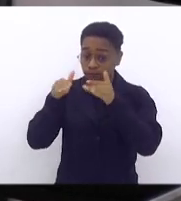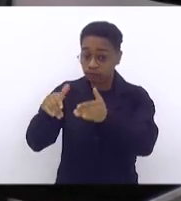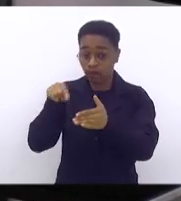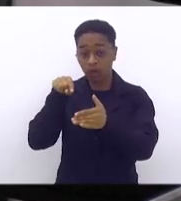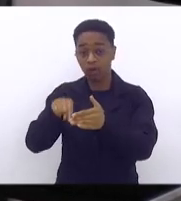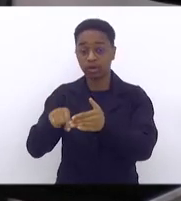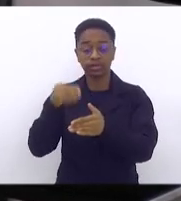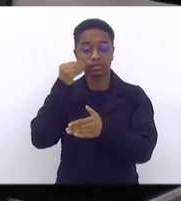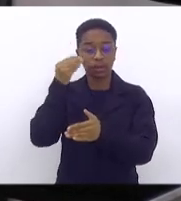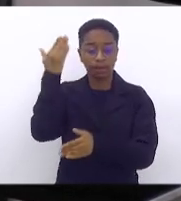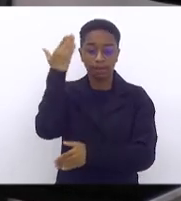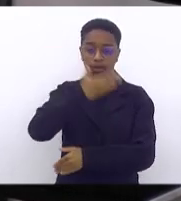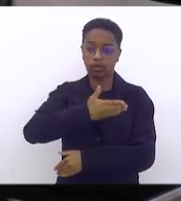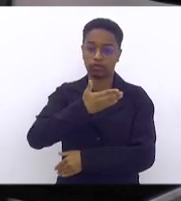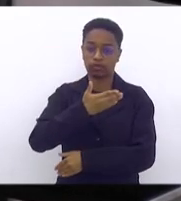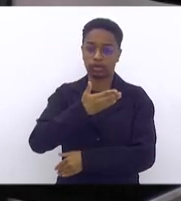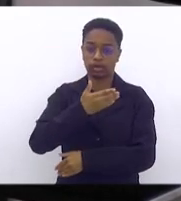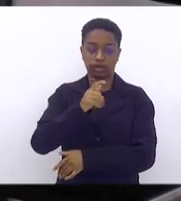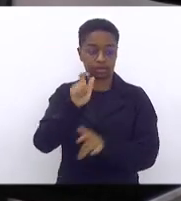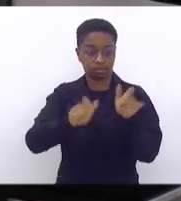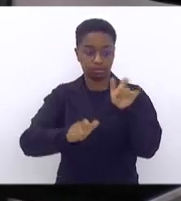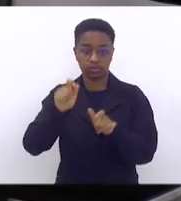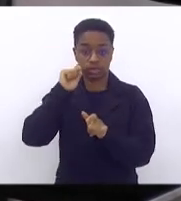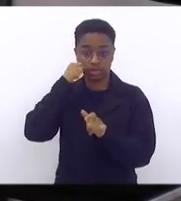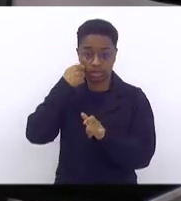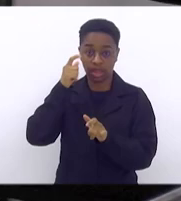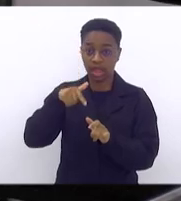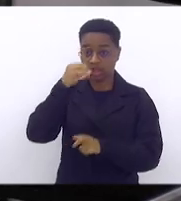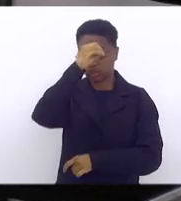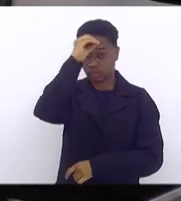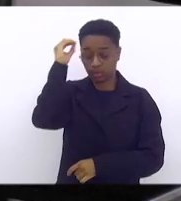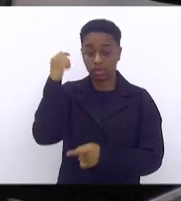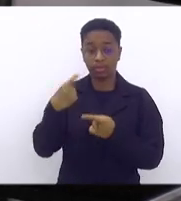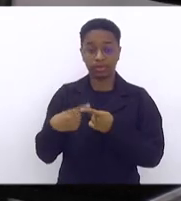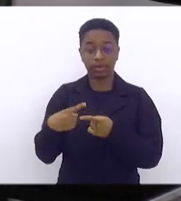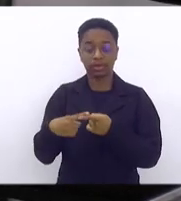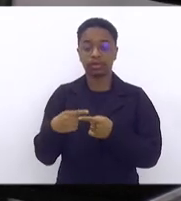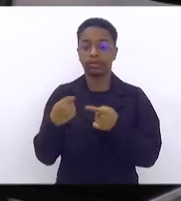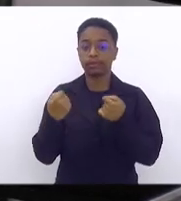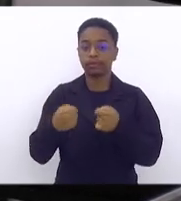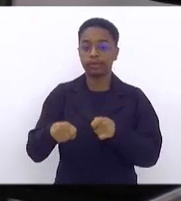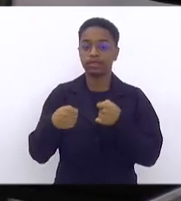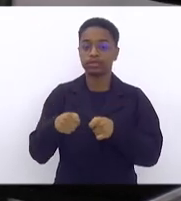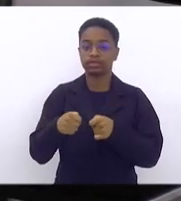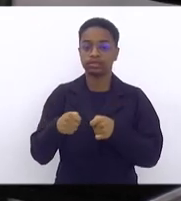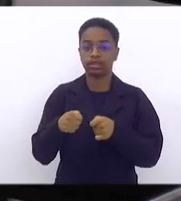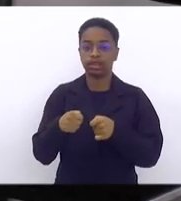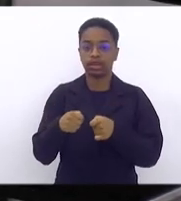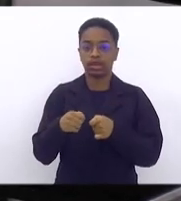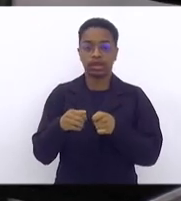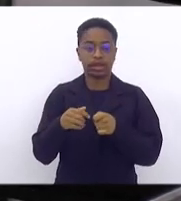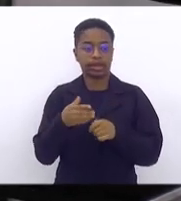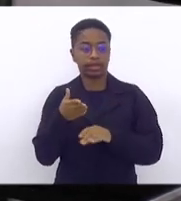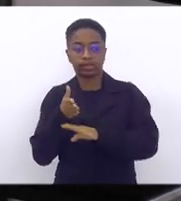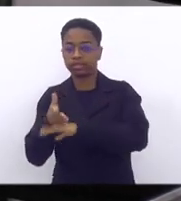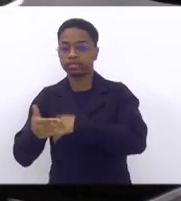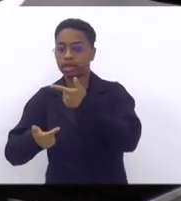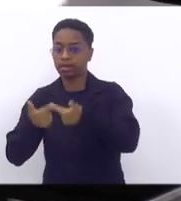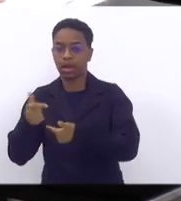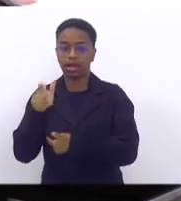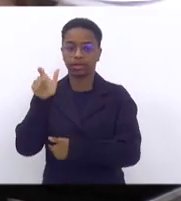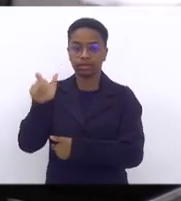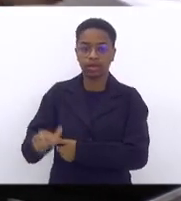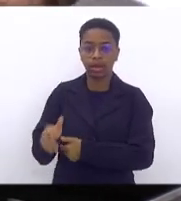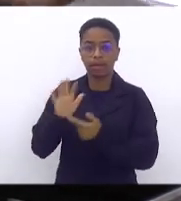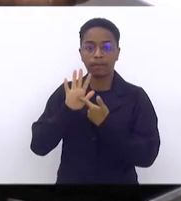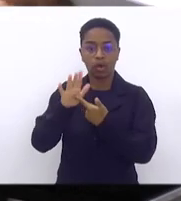em provar a inocência de pessoas negras, porque tem que recorrer lá ao trabalho da pessoa para poder dizer, olha,